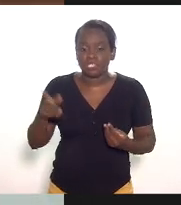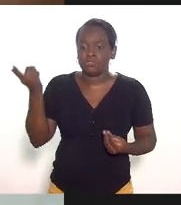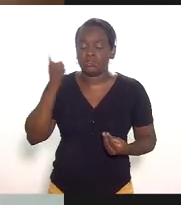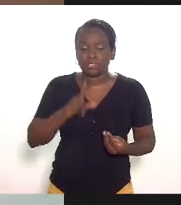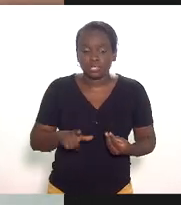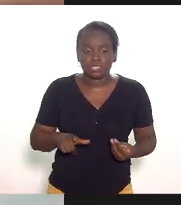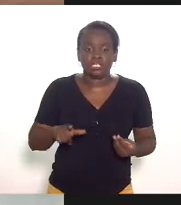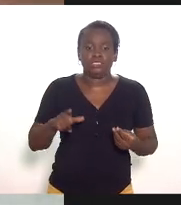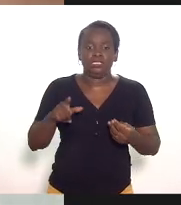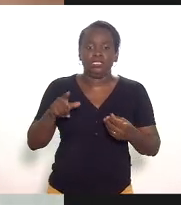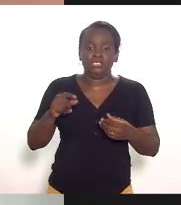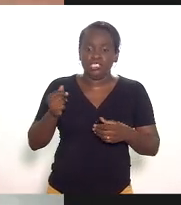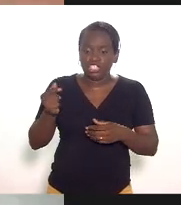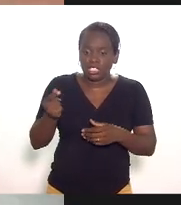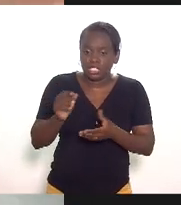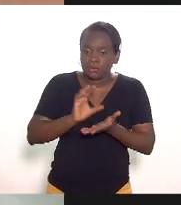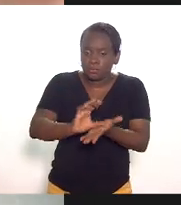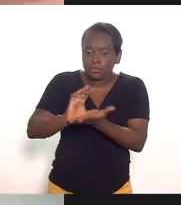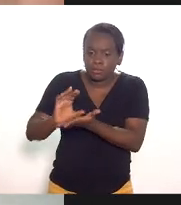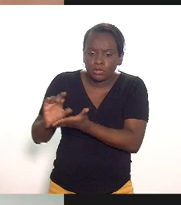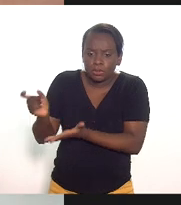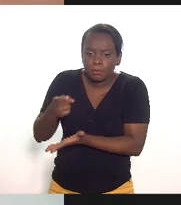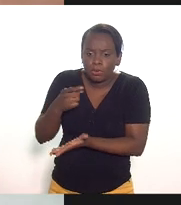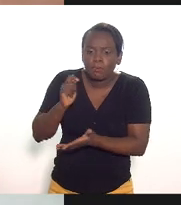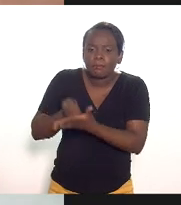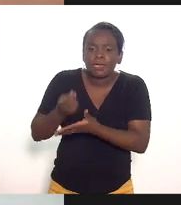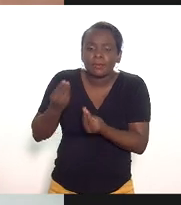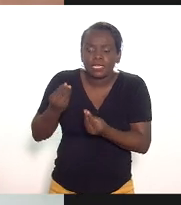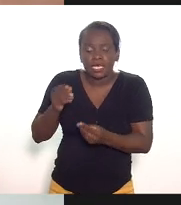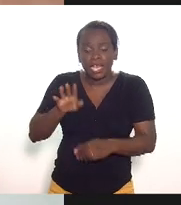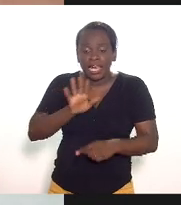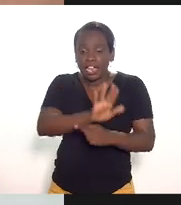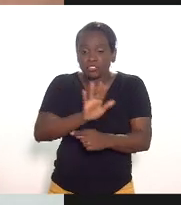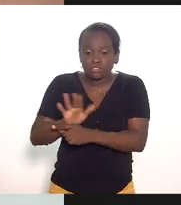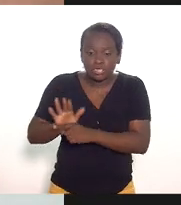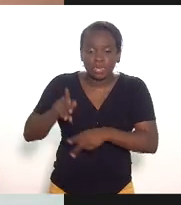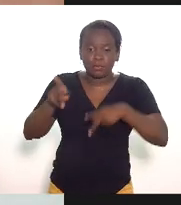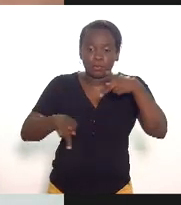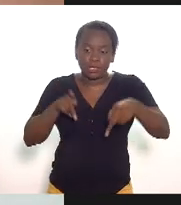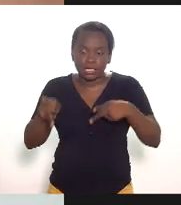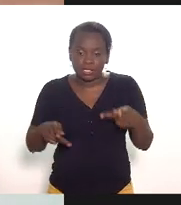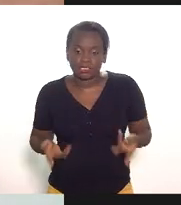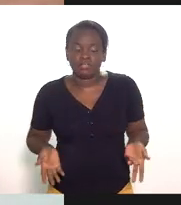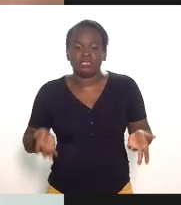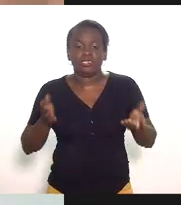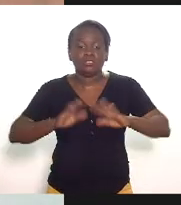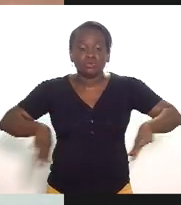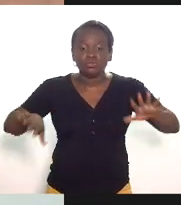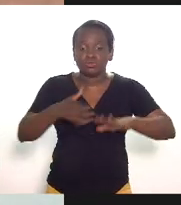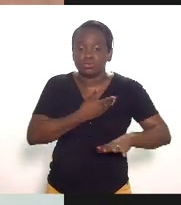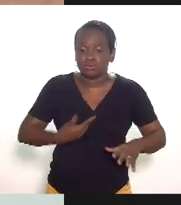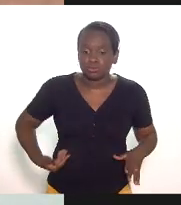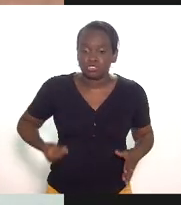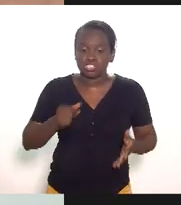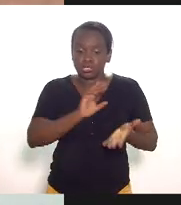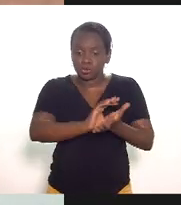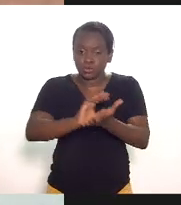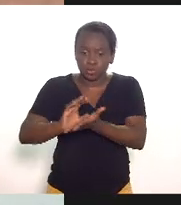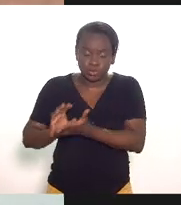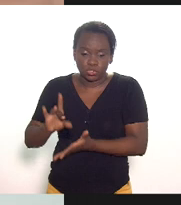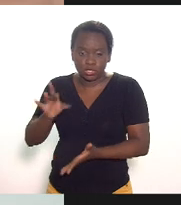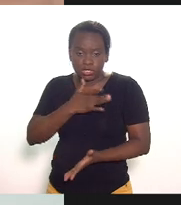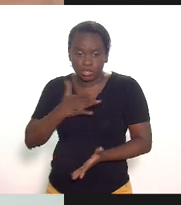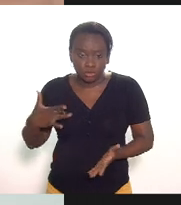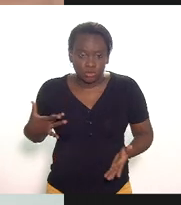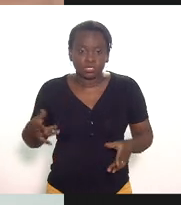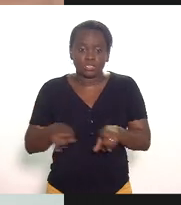ser, né, utilizados para atender a população, para dar uma finalidade pública a esse recurso, não só na saúde,